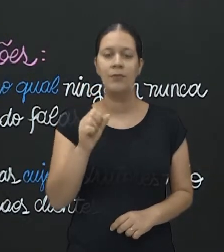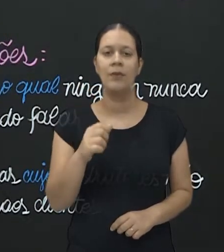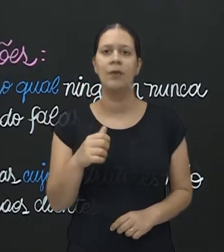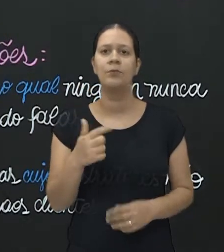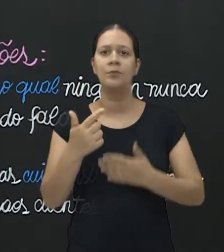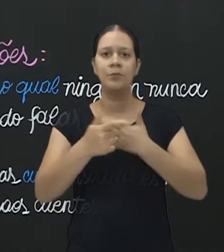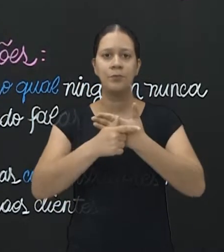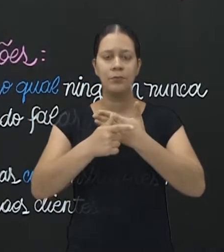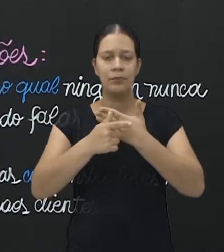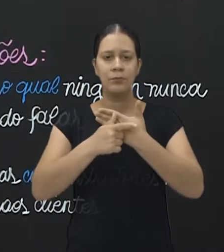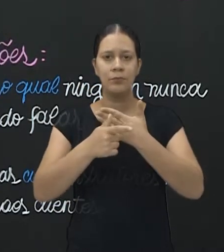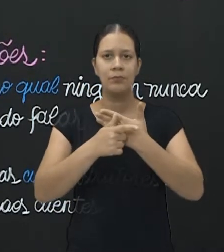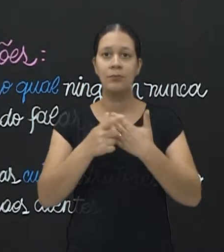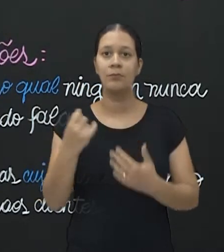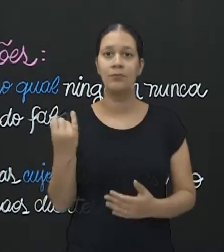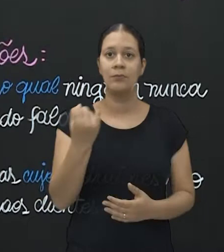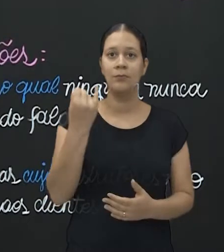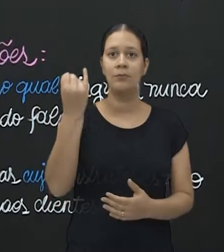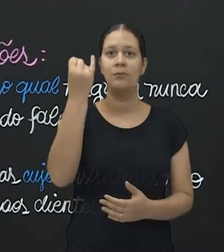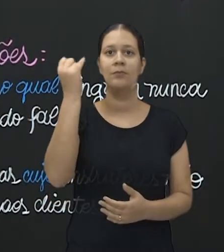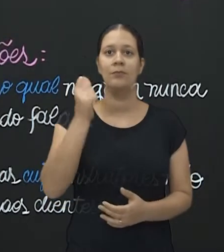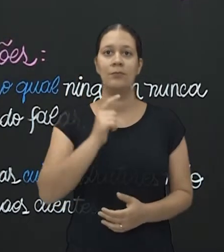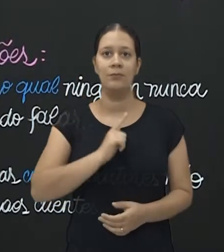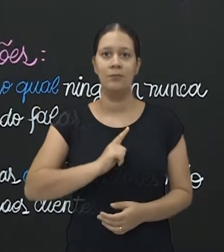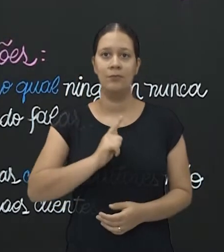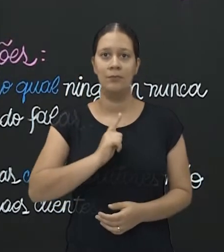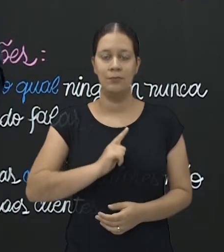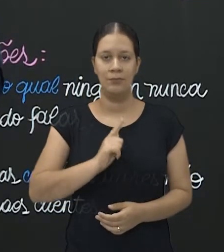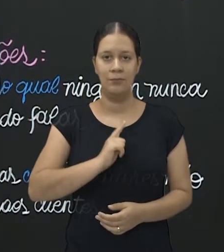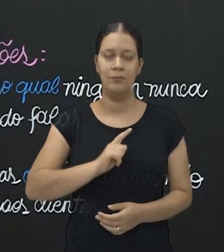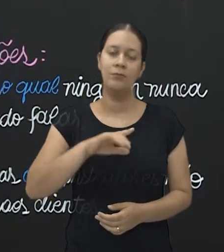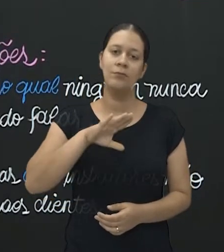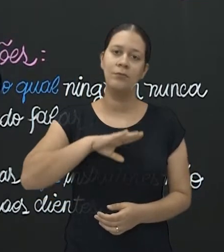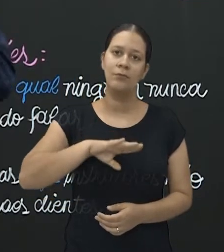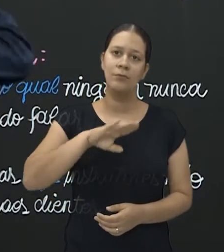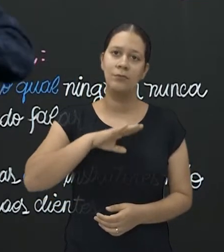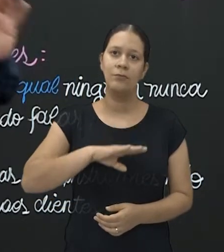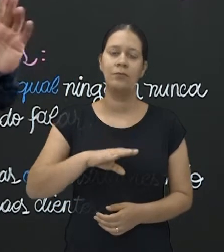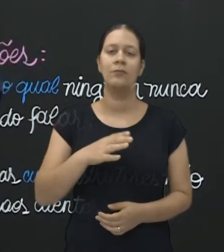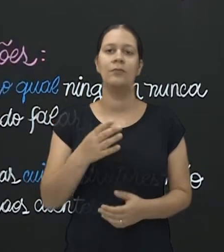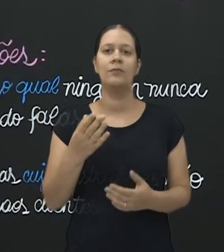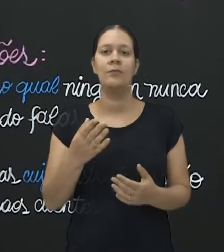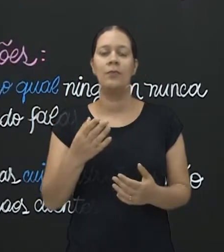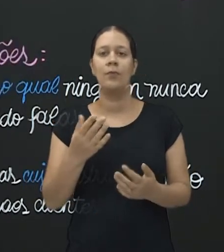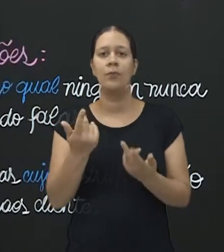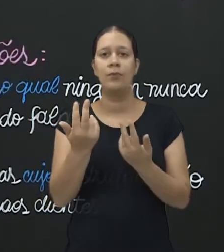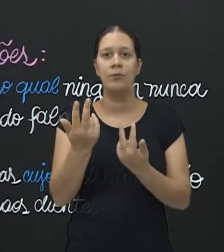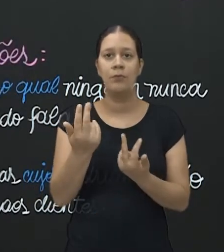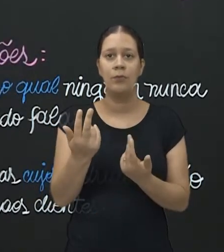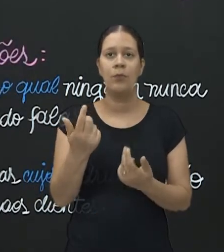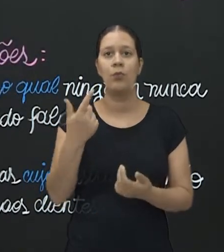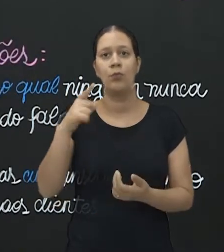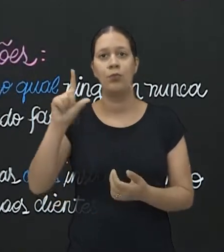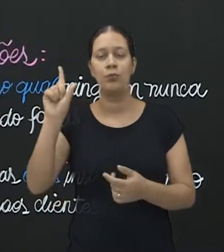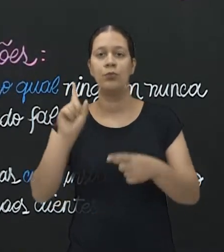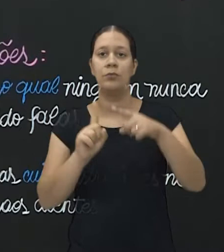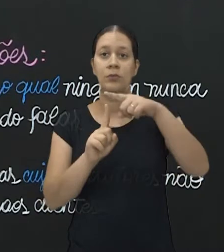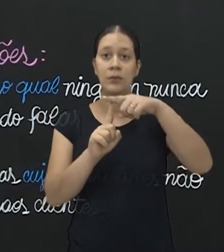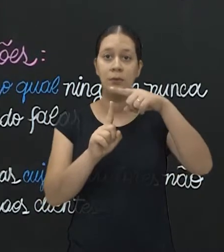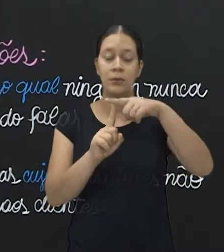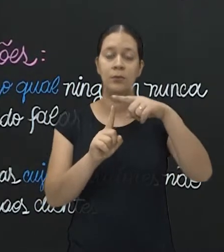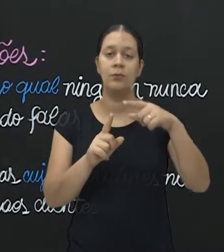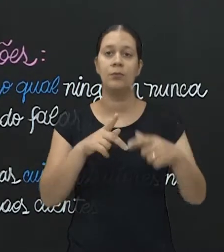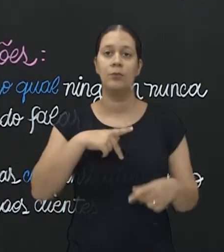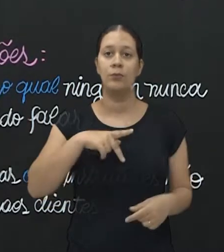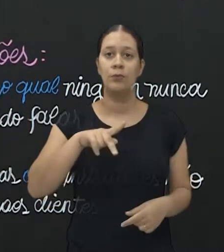posição especial na gramática da língua portuguesa, porque não apenas eles vão desempenhar funções semelhantes a outros tipos de pronomes que a gente